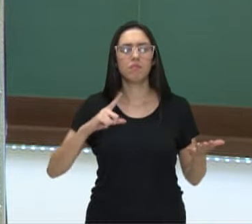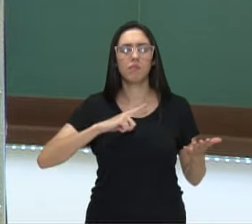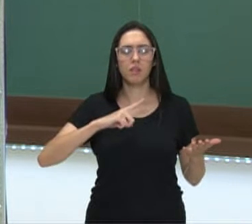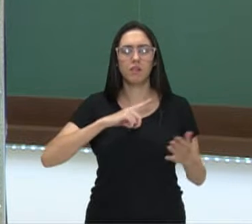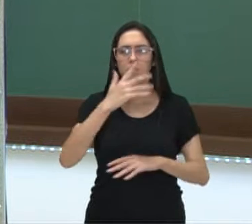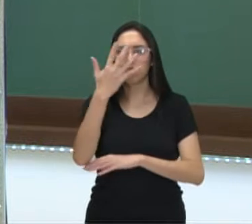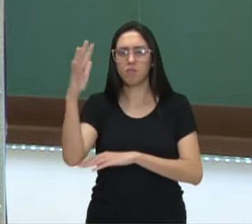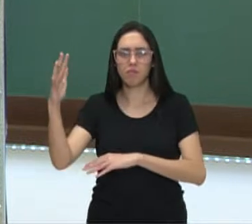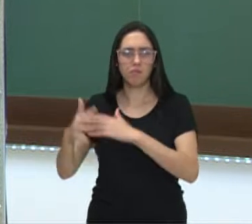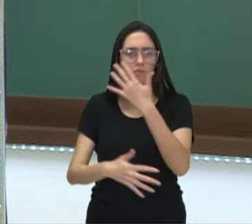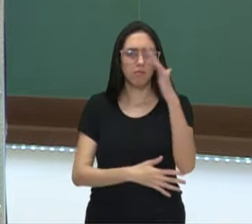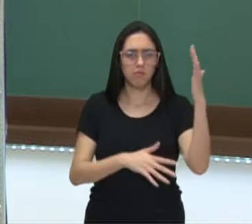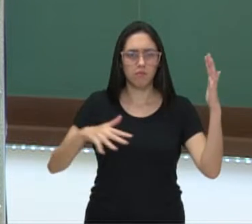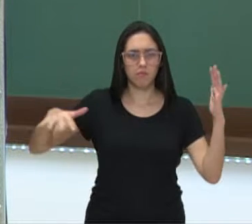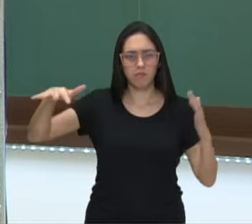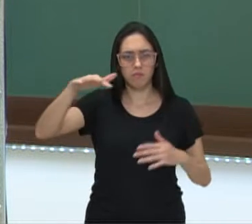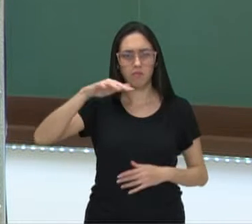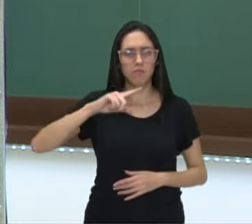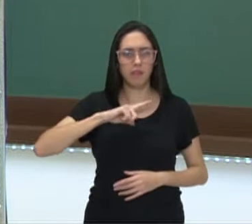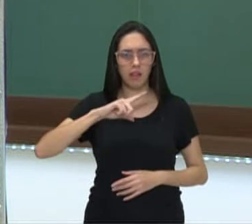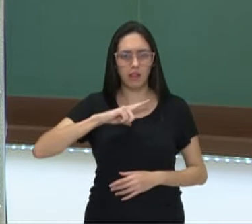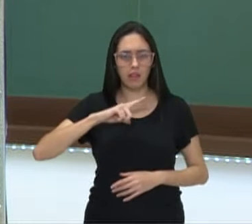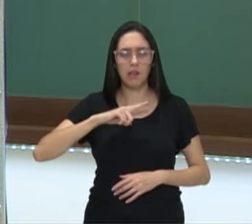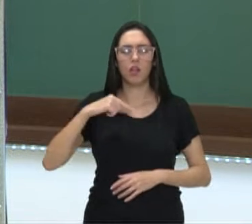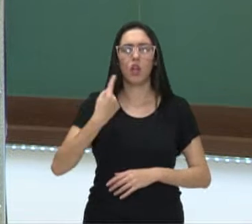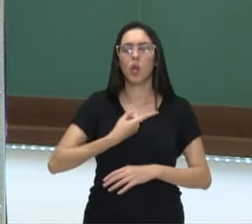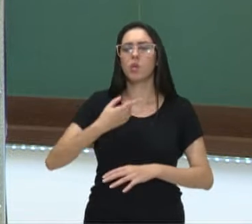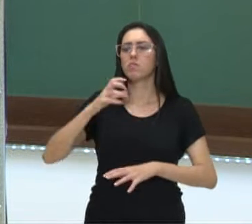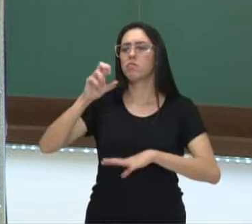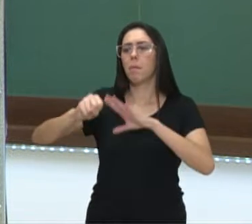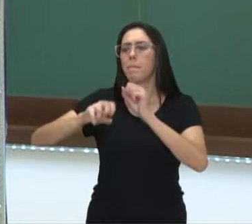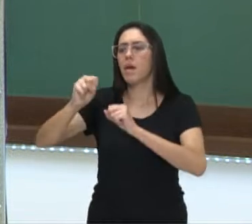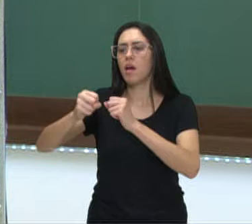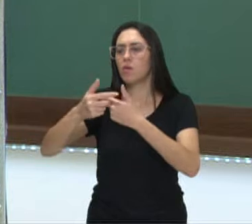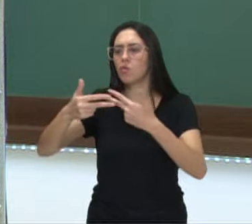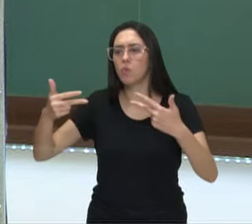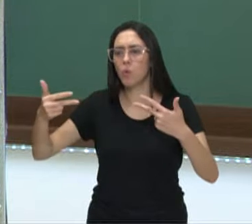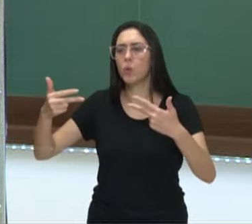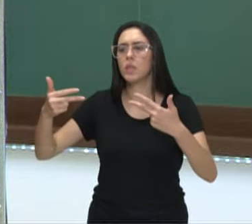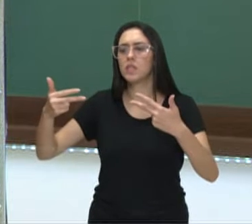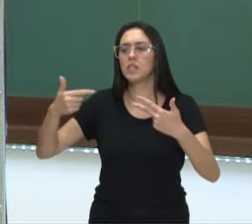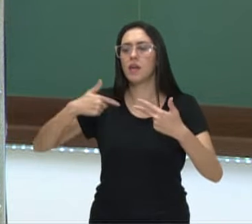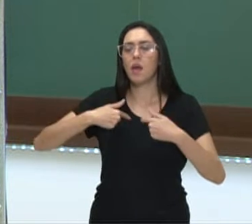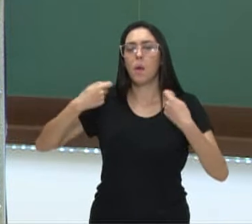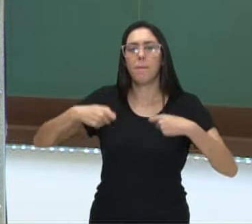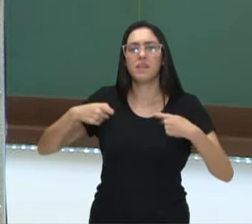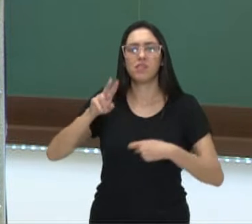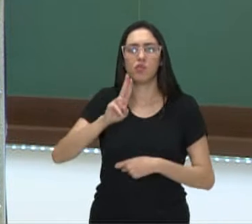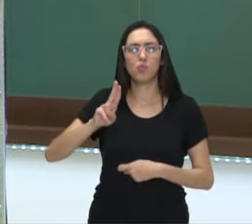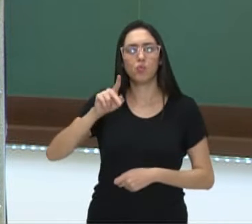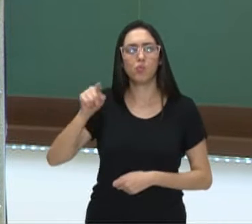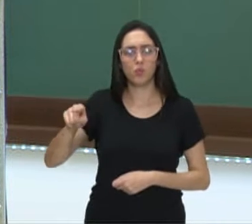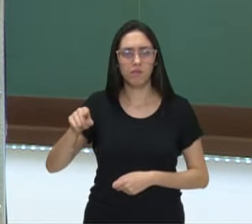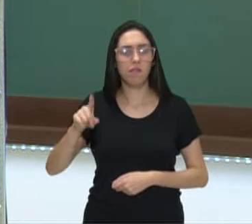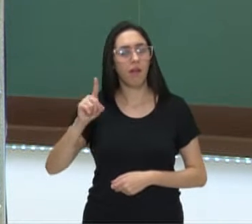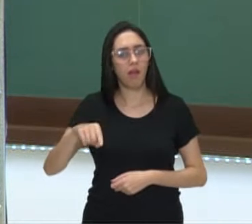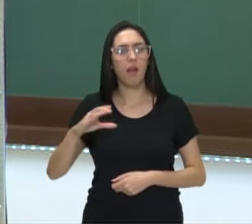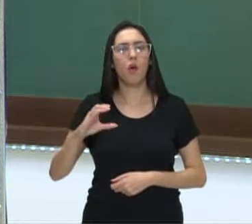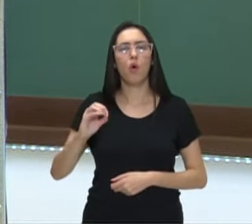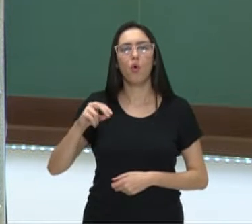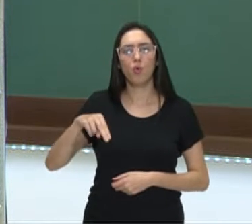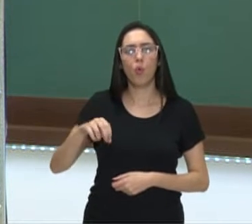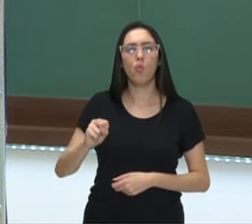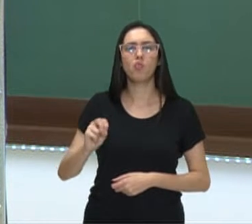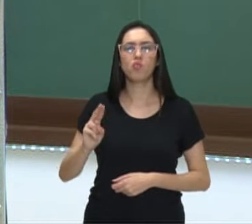na natureza, quando nós extraímos eles e beneficiamos eles, nós estamos consumindo esses elementos. Da